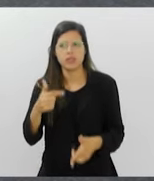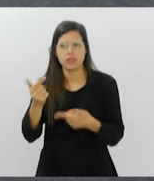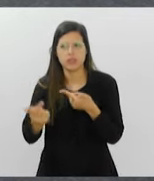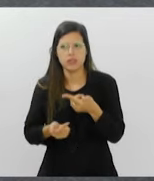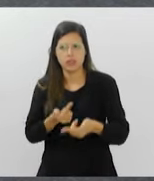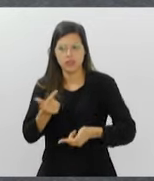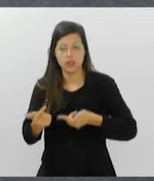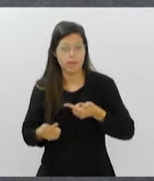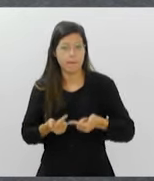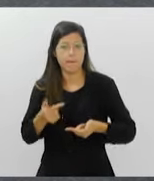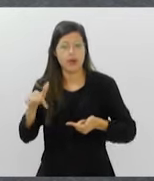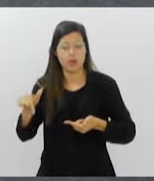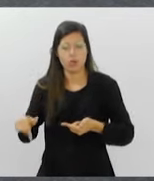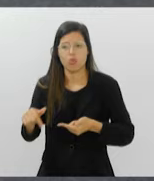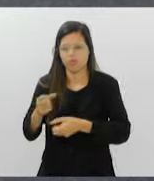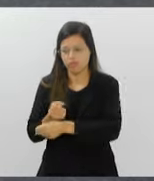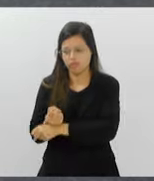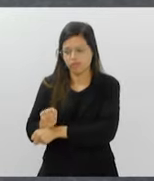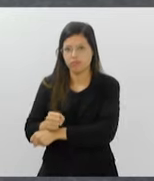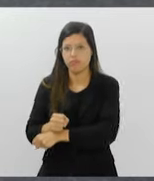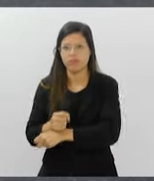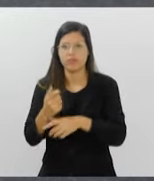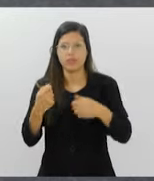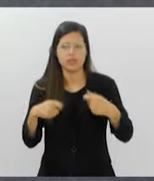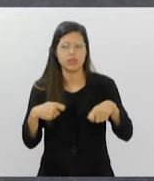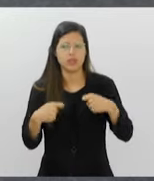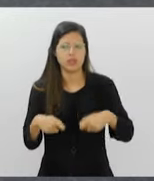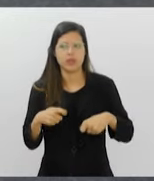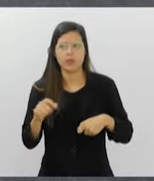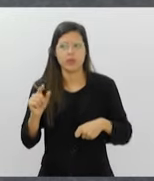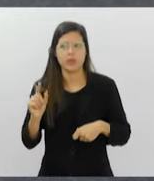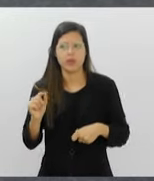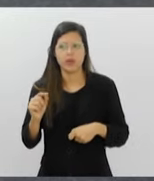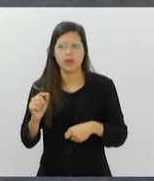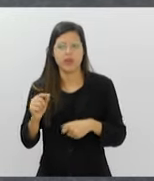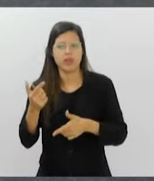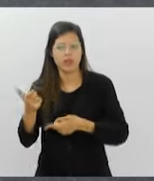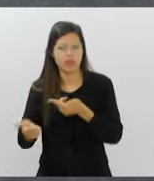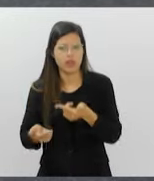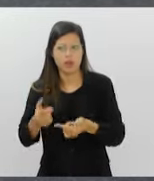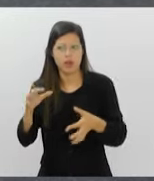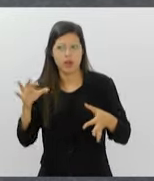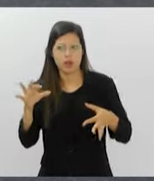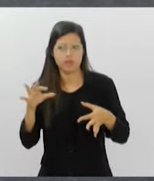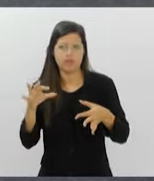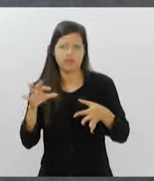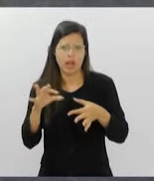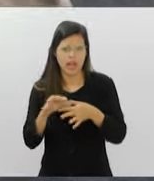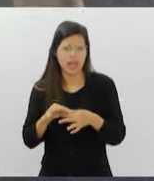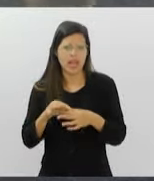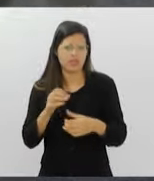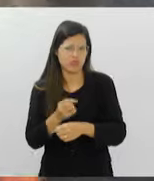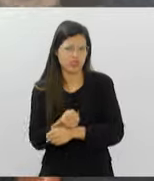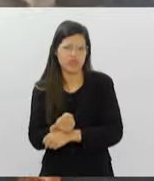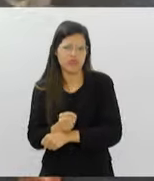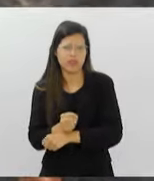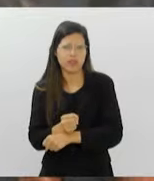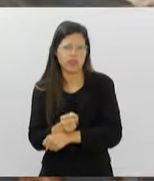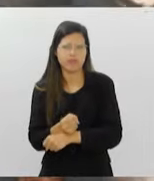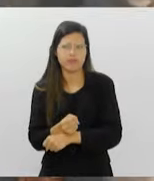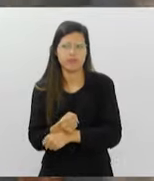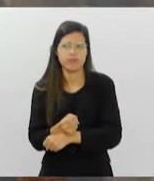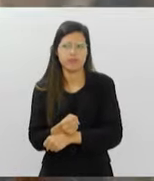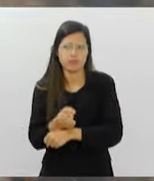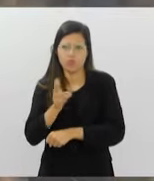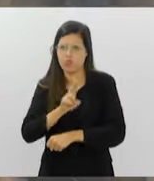análogo, né, ele deveria, na verdade, por vezes, ser chamado um trabalho conectado à própria escravidão. Não é por acaso que a gente fala